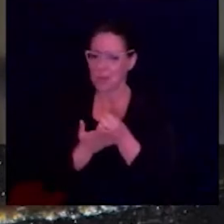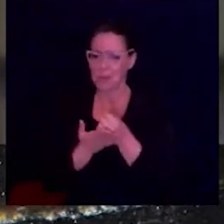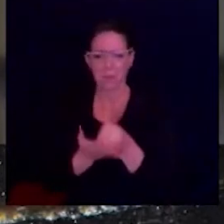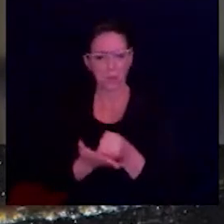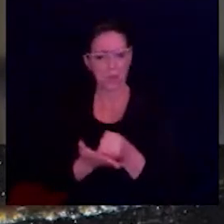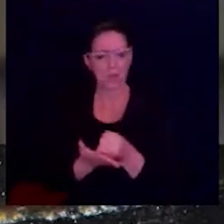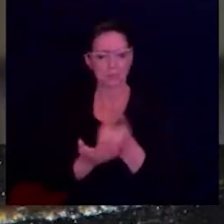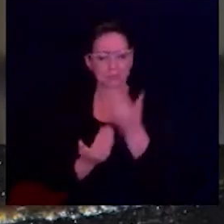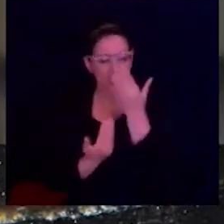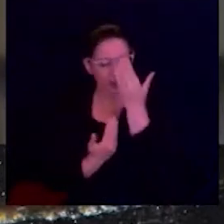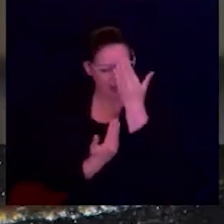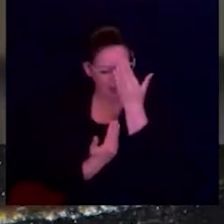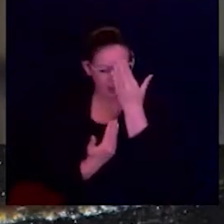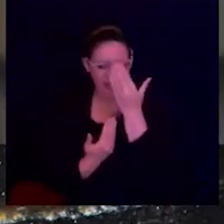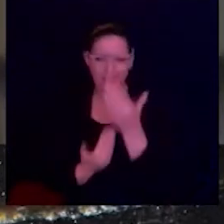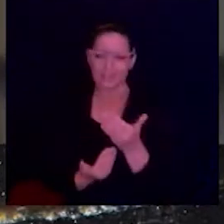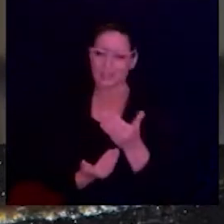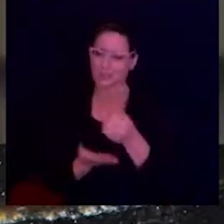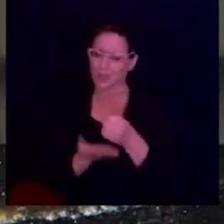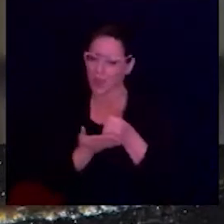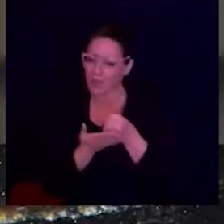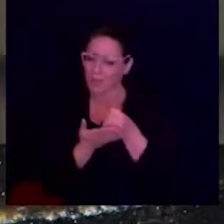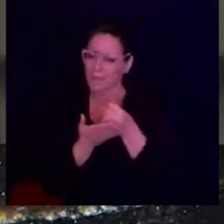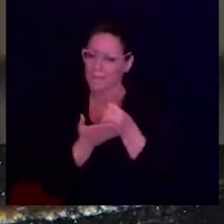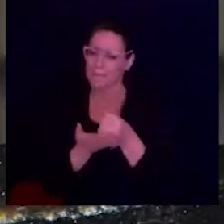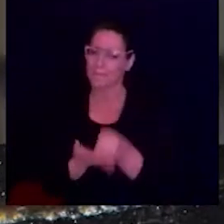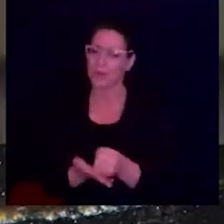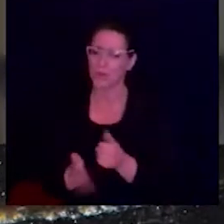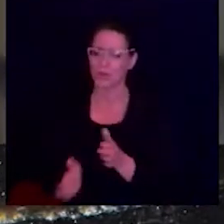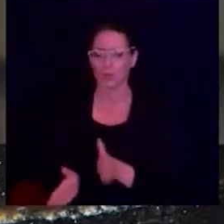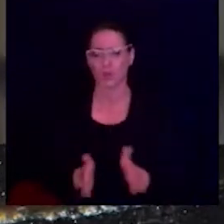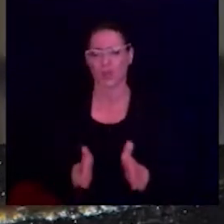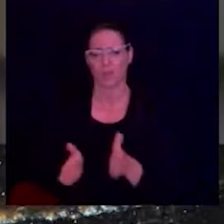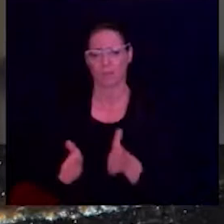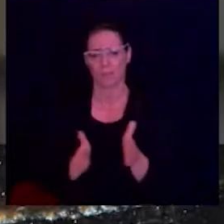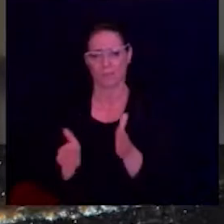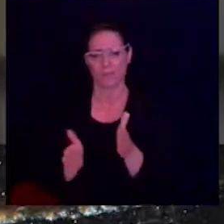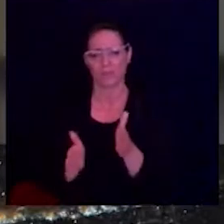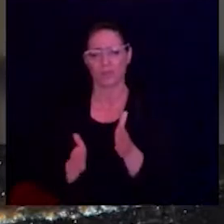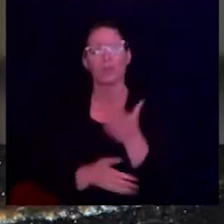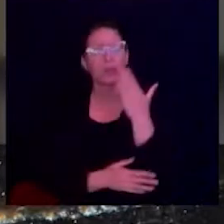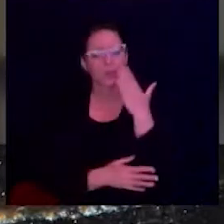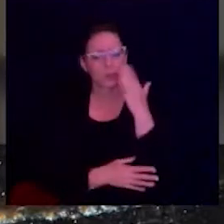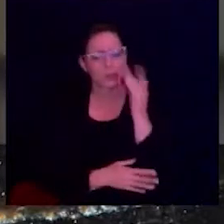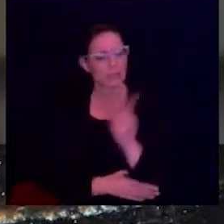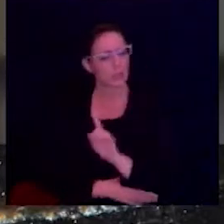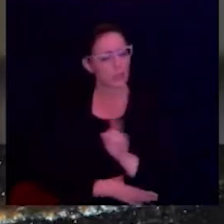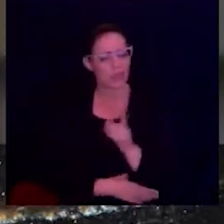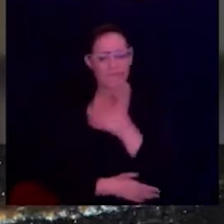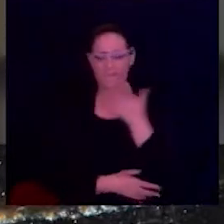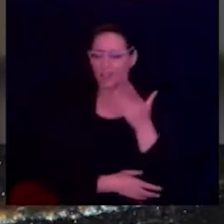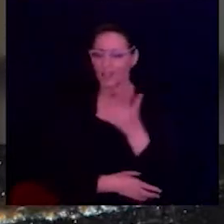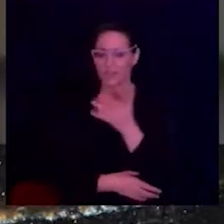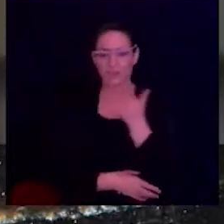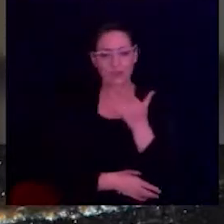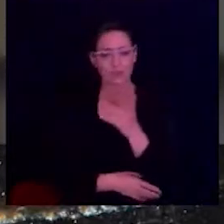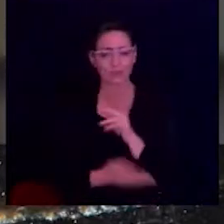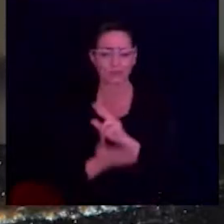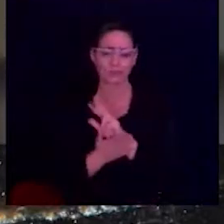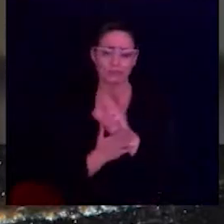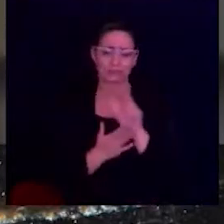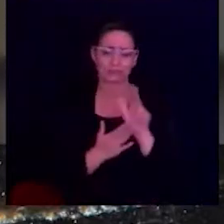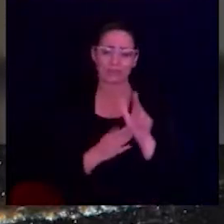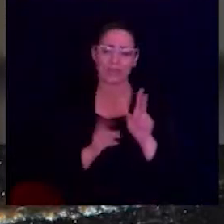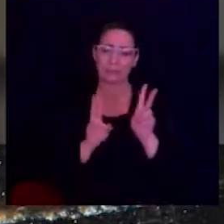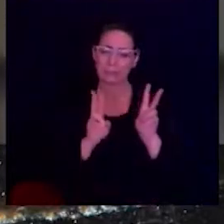como agradeço por terem apoiado nesta caminhada. Eu sei que não foi nada fácil, por diversos